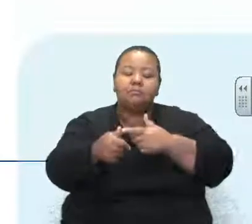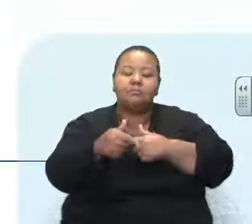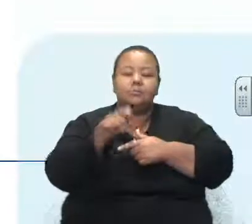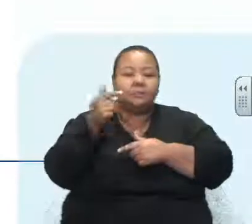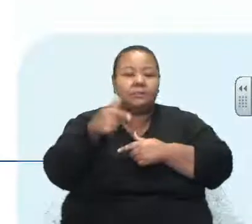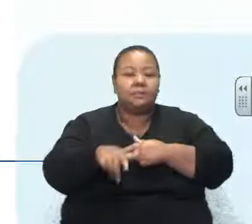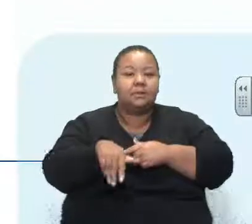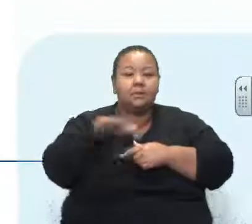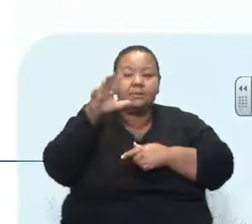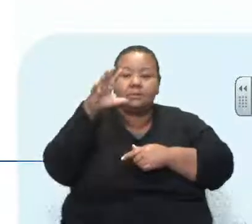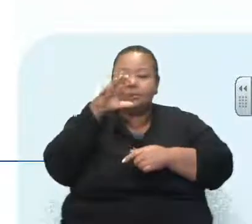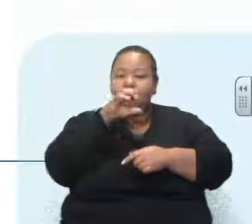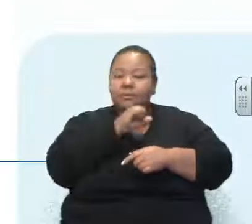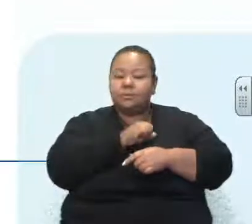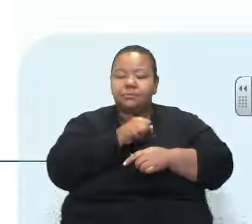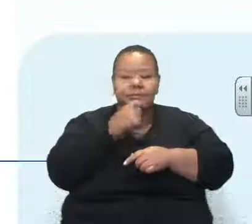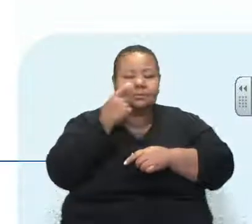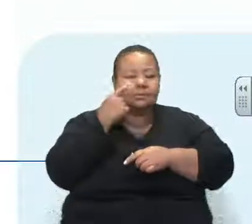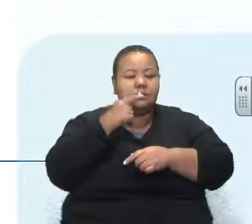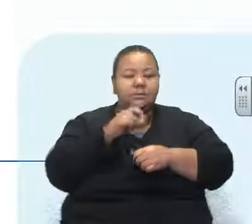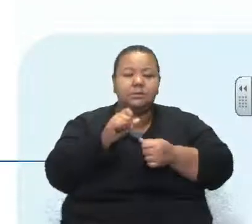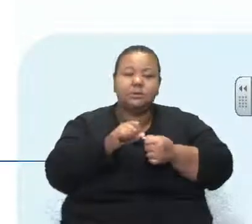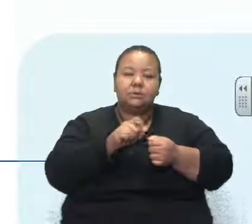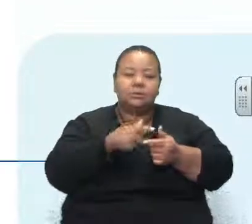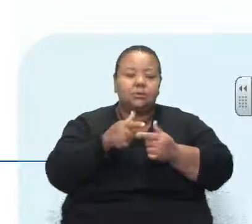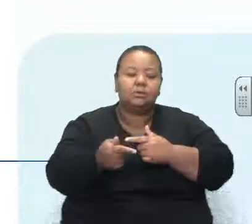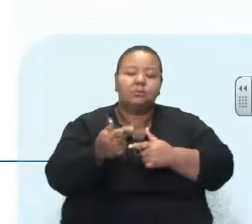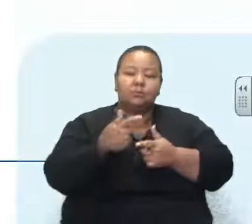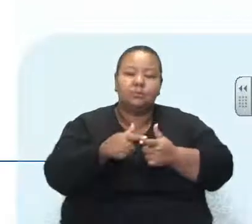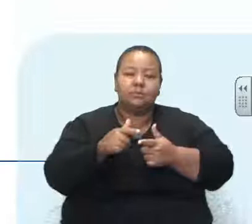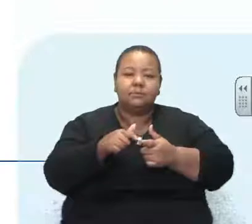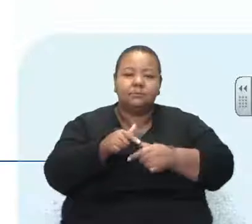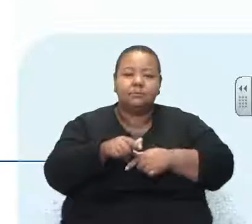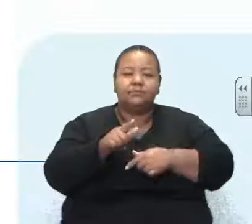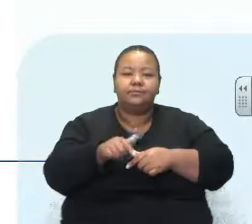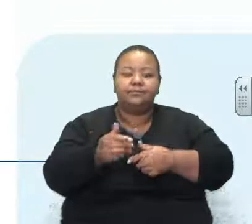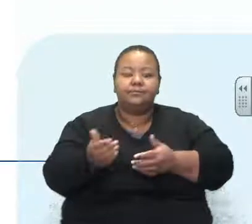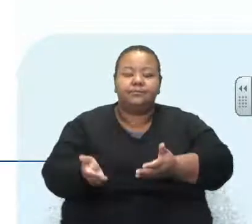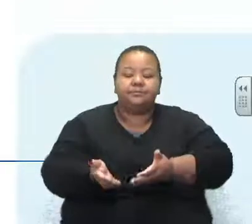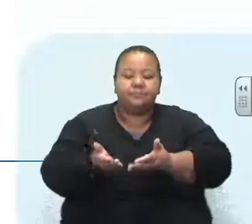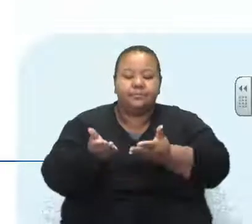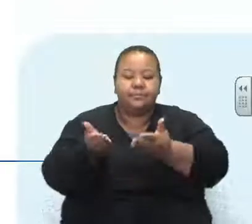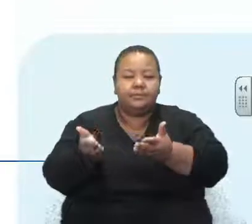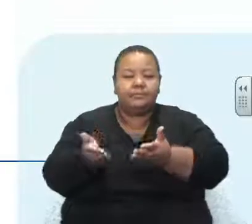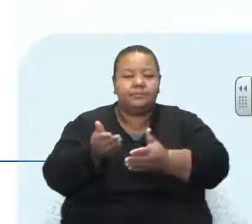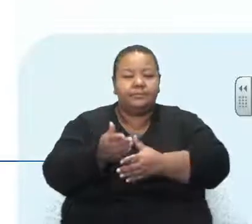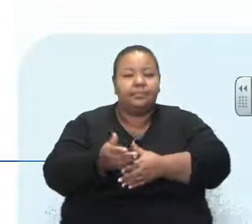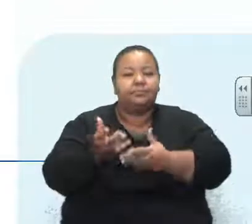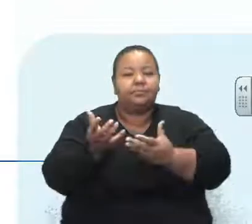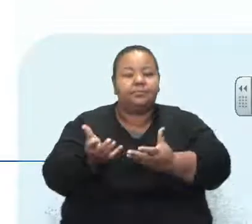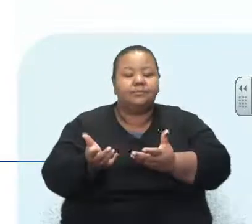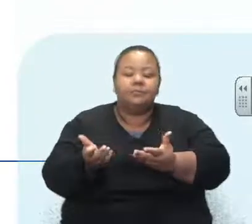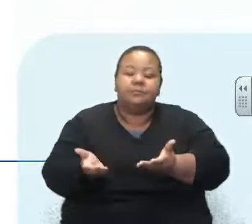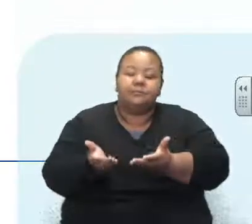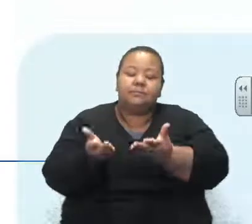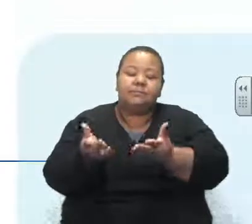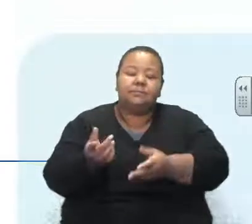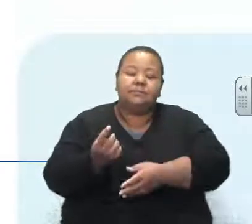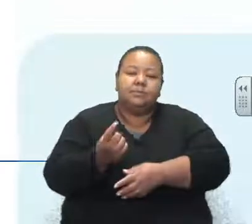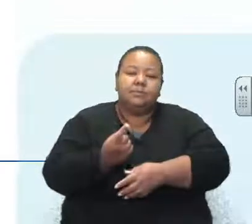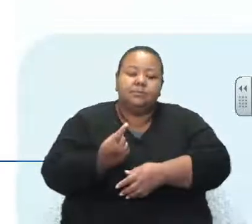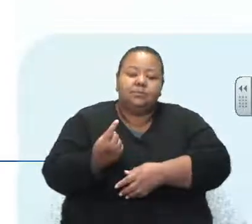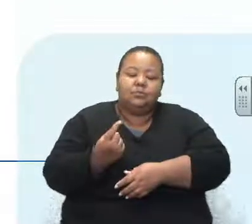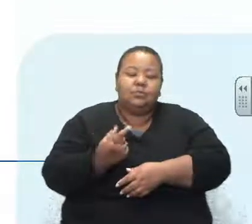precisa solucionar os conflitos, solucionar os problemas e atendimento personalizado. Eu quero um atendimento único. Eu não quero